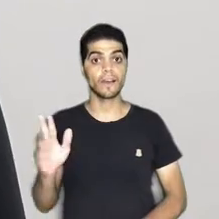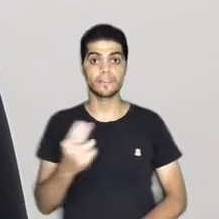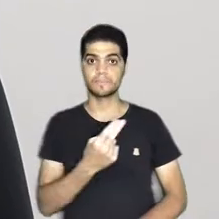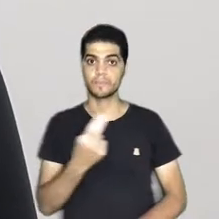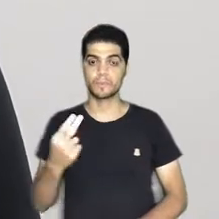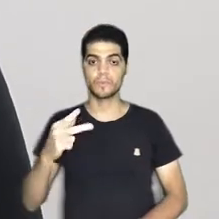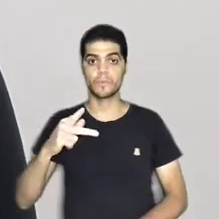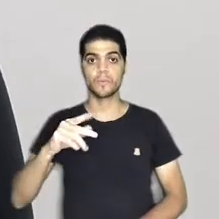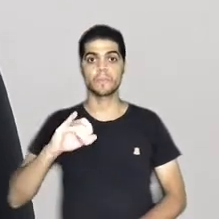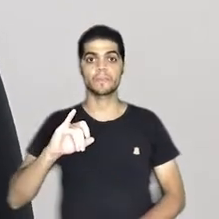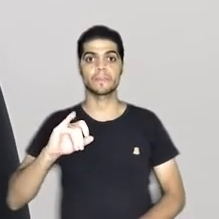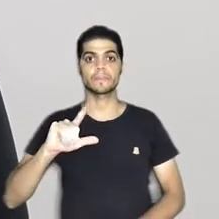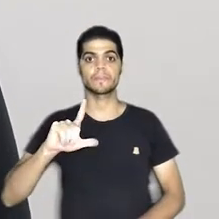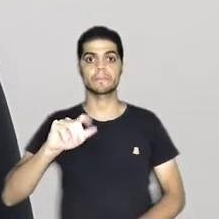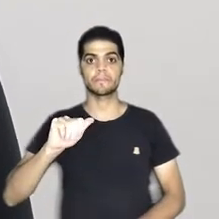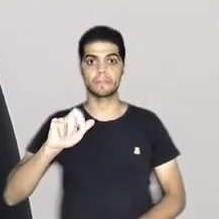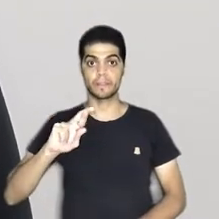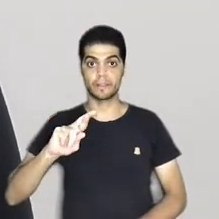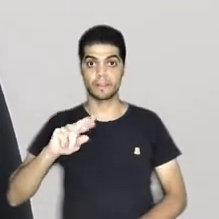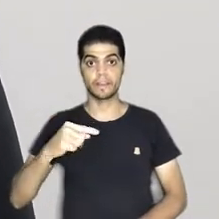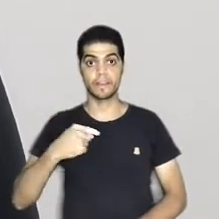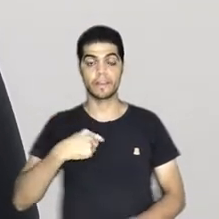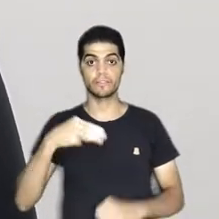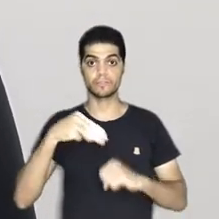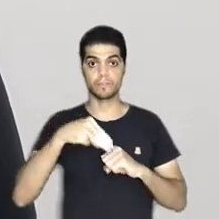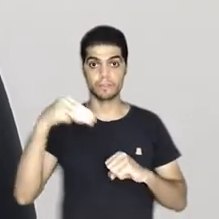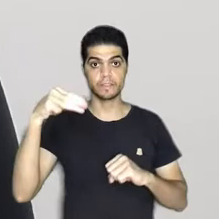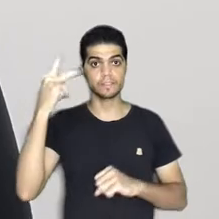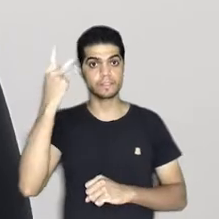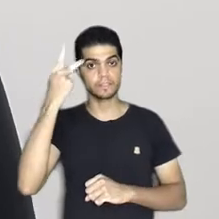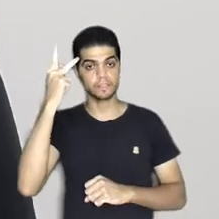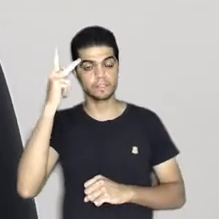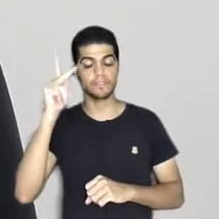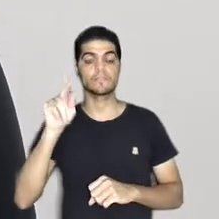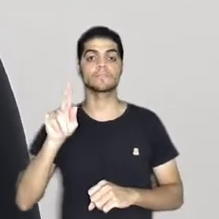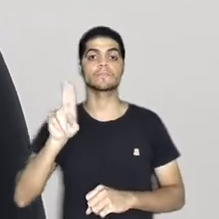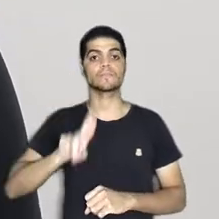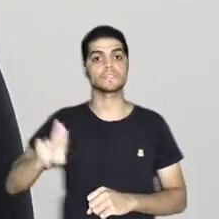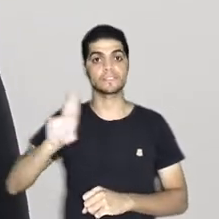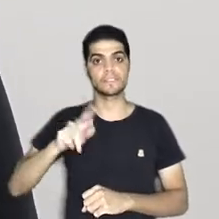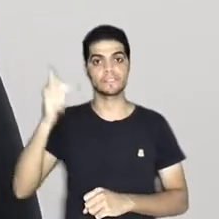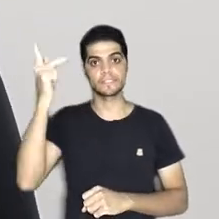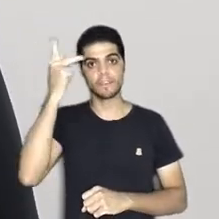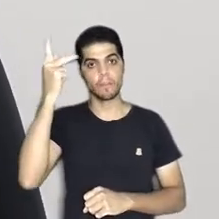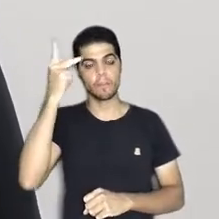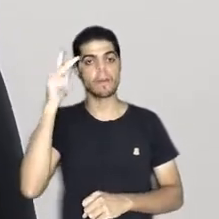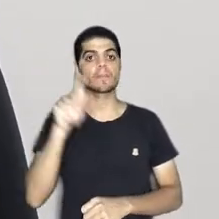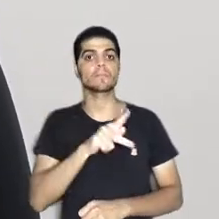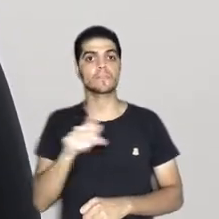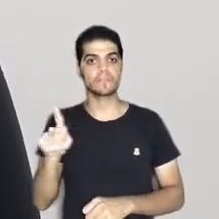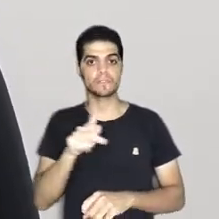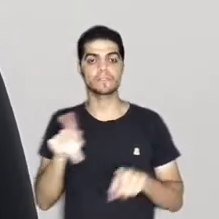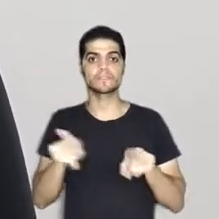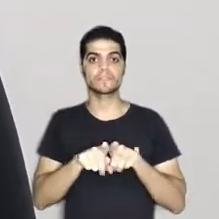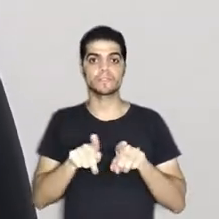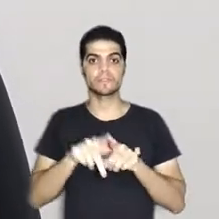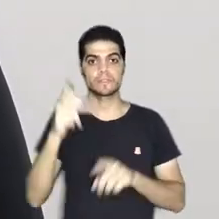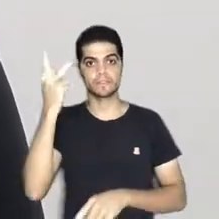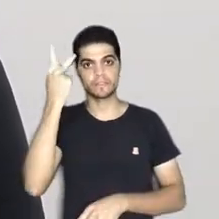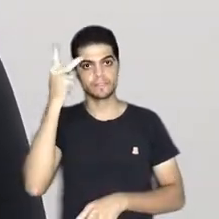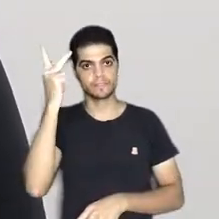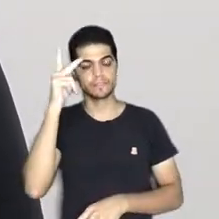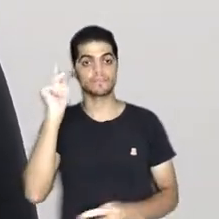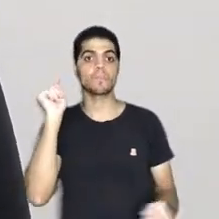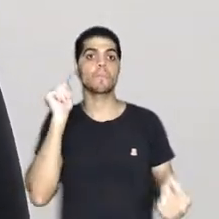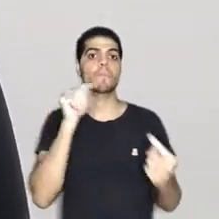Olá a todos, sou Pilar Gomes, sou mestre em História pela Universidade de São Paulo, sou professora de História pela Rede de Ensino